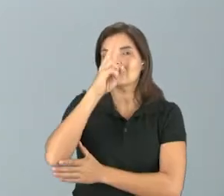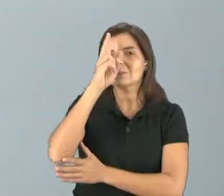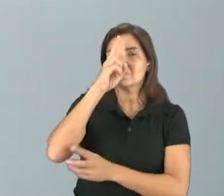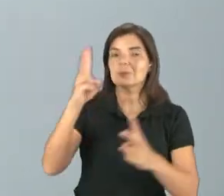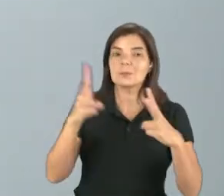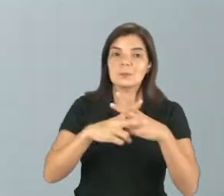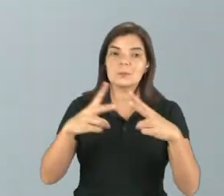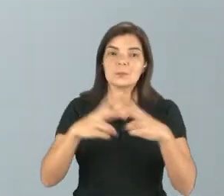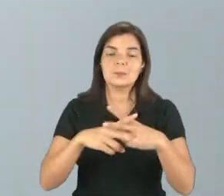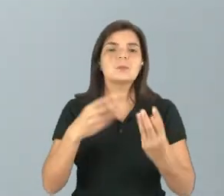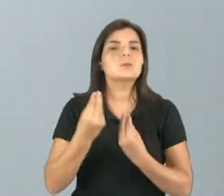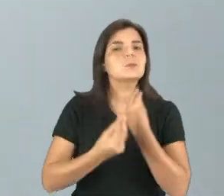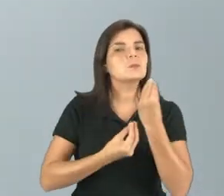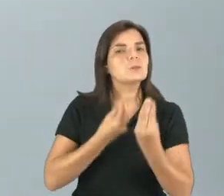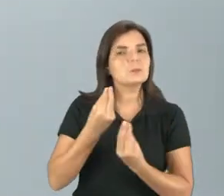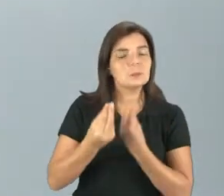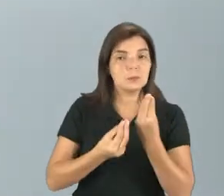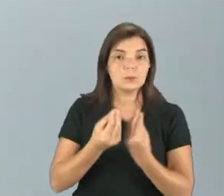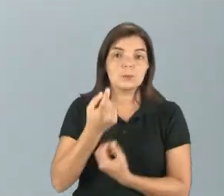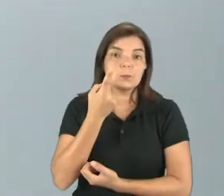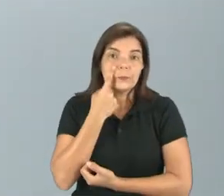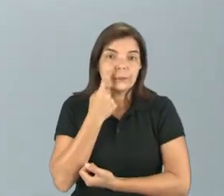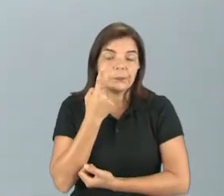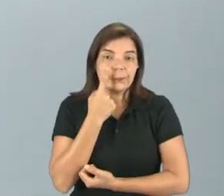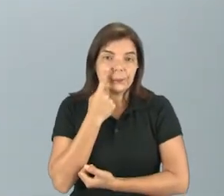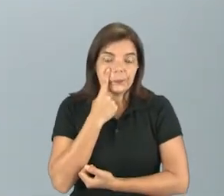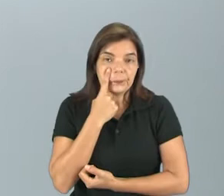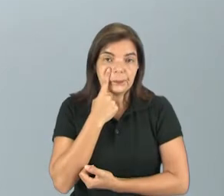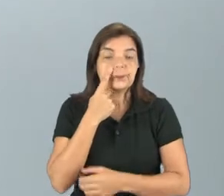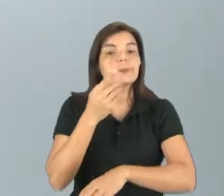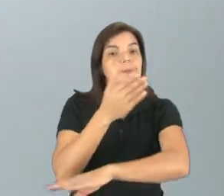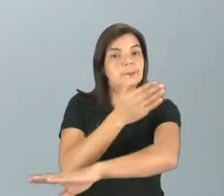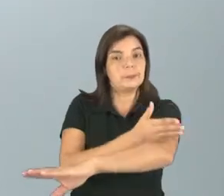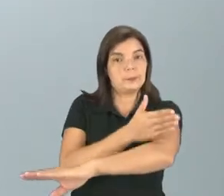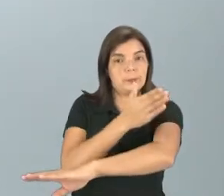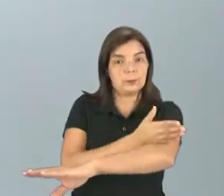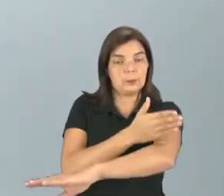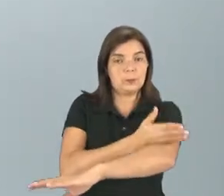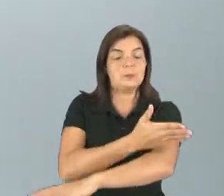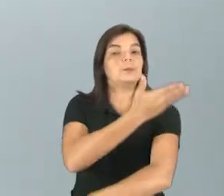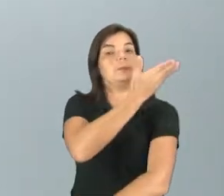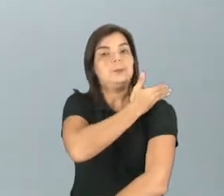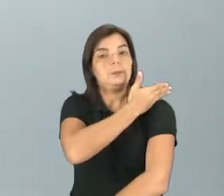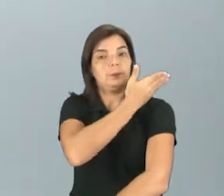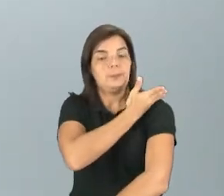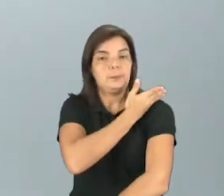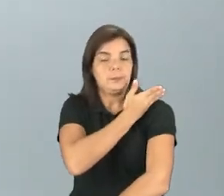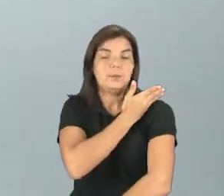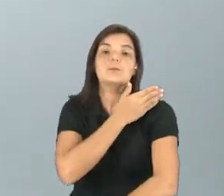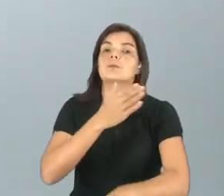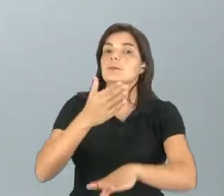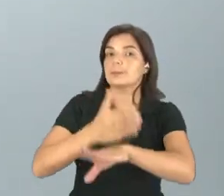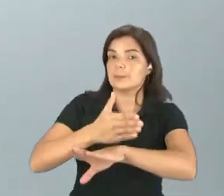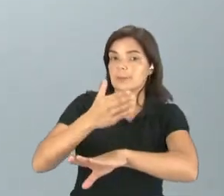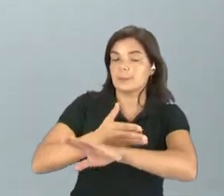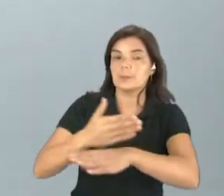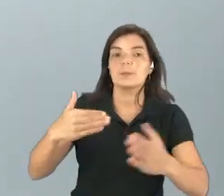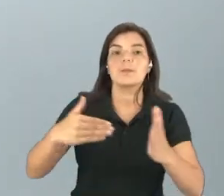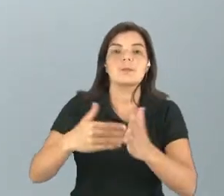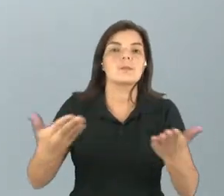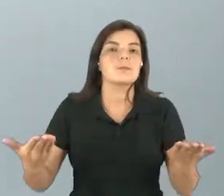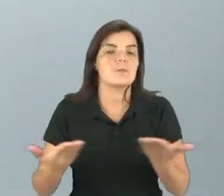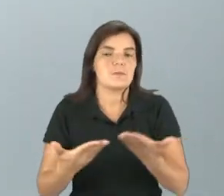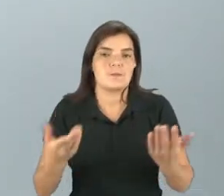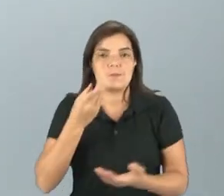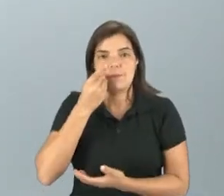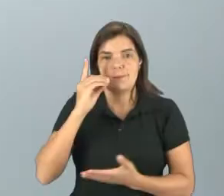lutas, né? Como que elas eram vistas na Idade Média, na pré-história, na Idade Contemporânea, até hoje nos